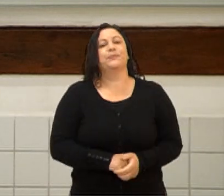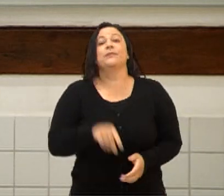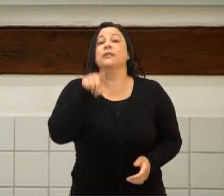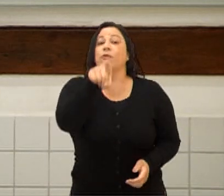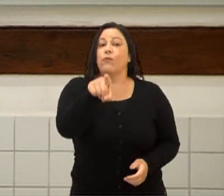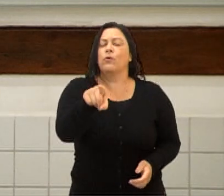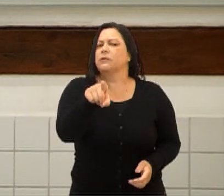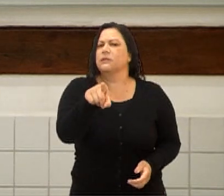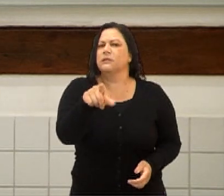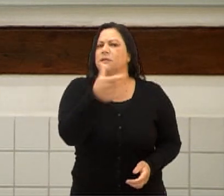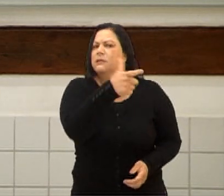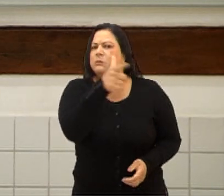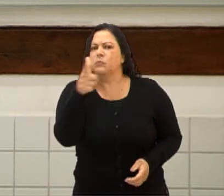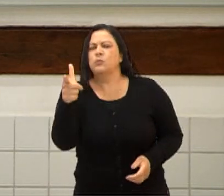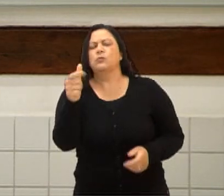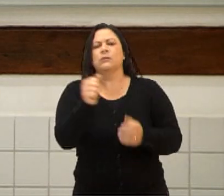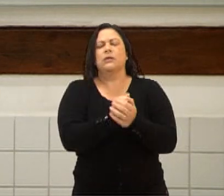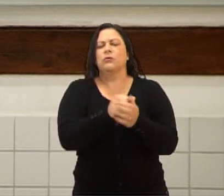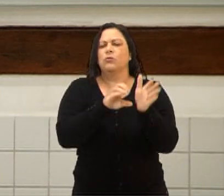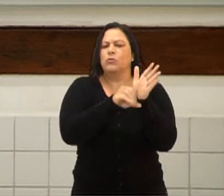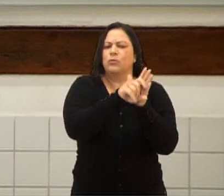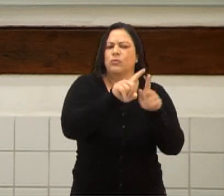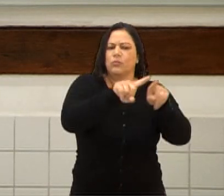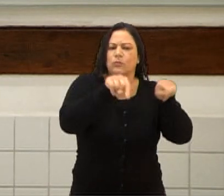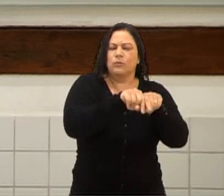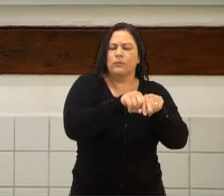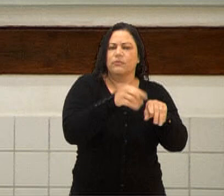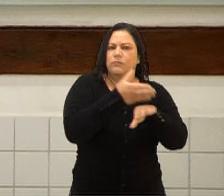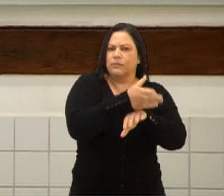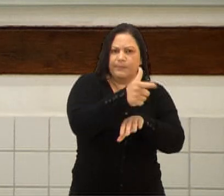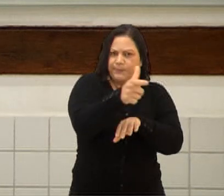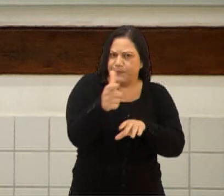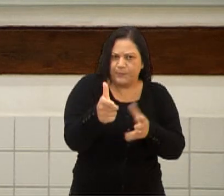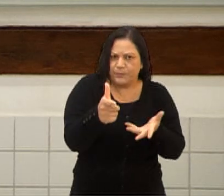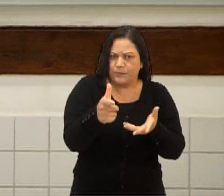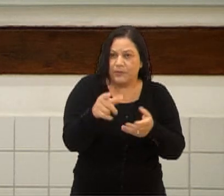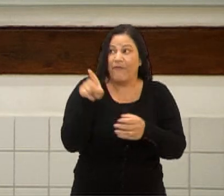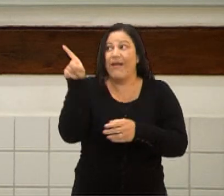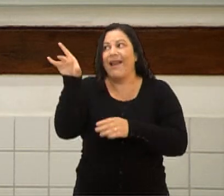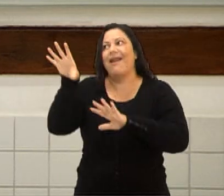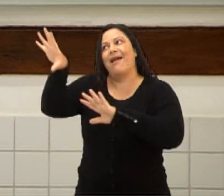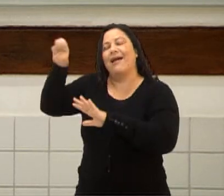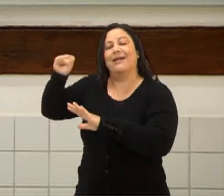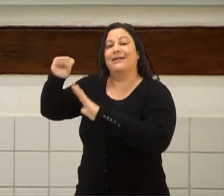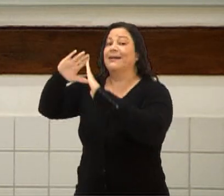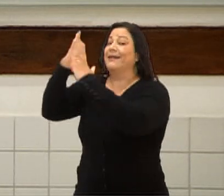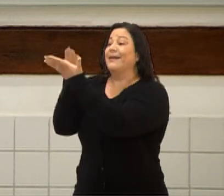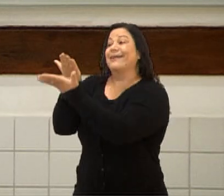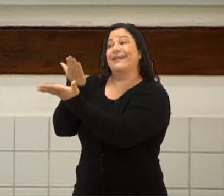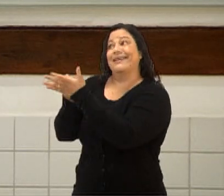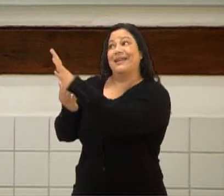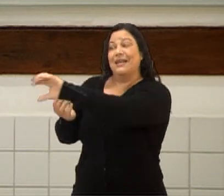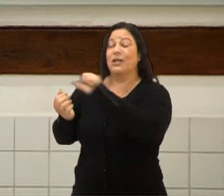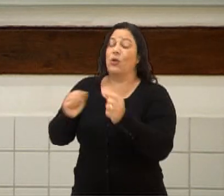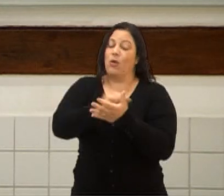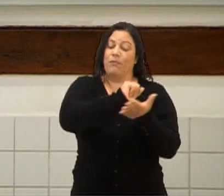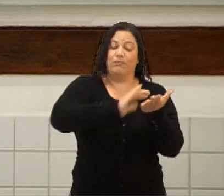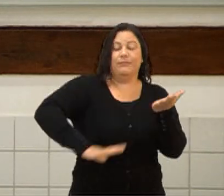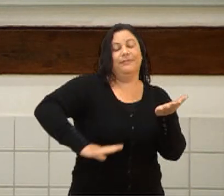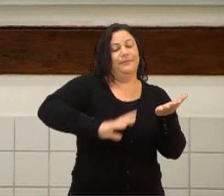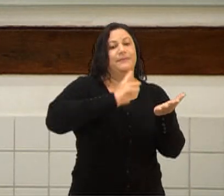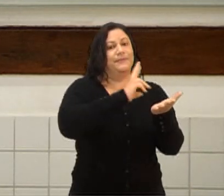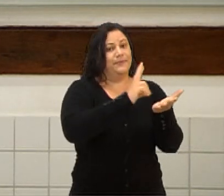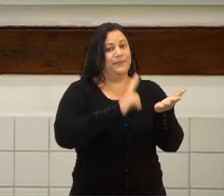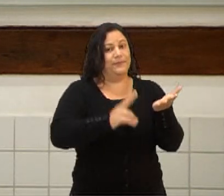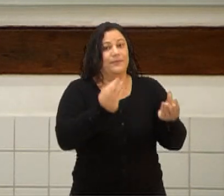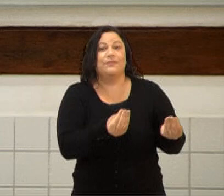ao class, não esqueça de pegar a sua atividade lá na escola, preencher e levar depois para que o professor possa corrigir, te dar nota e